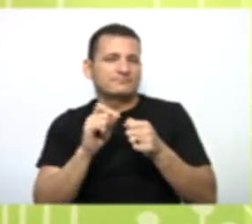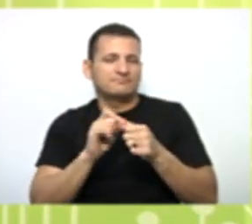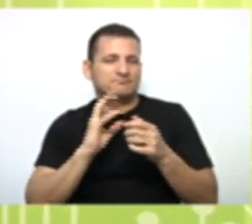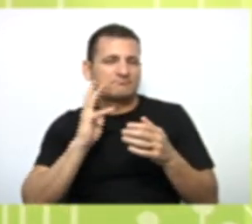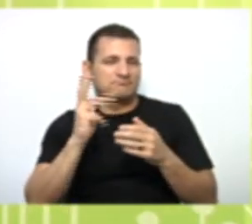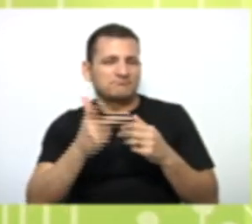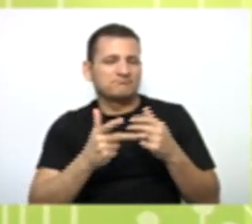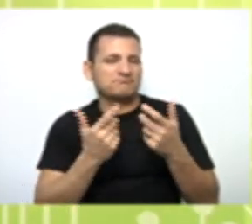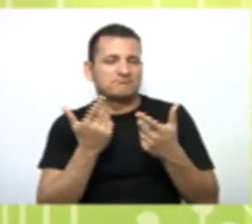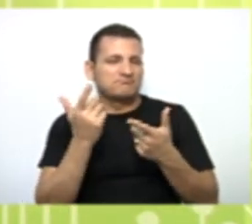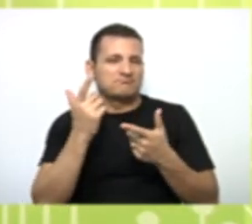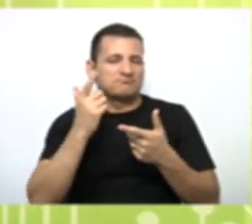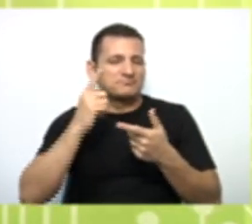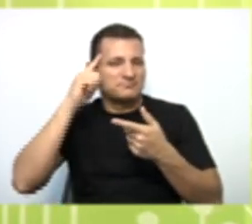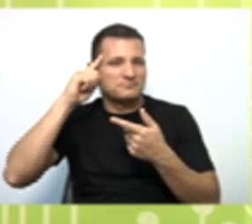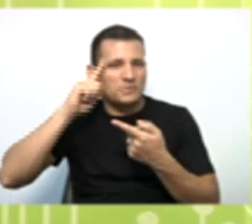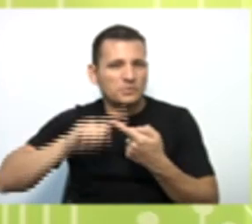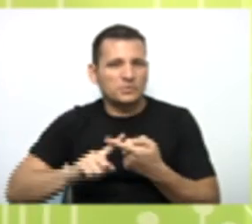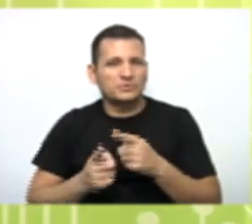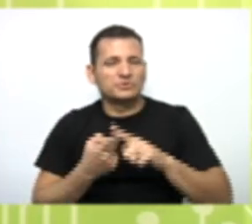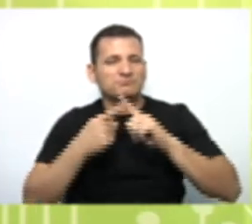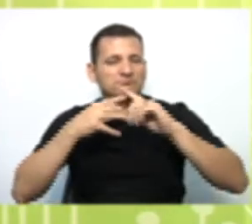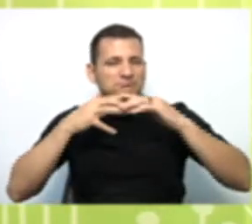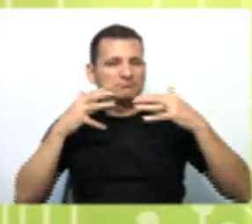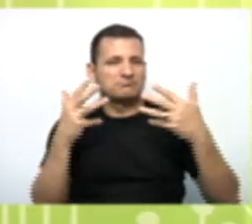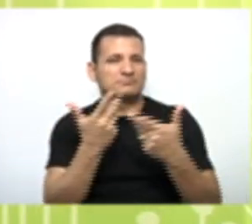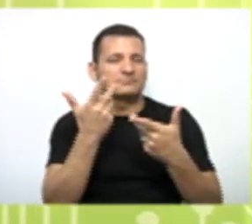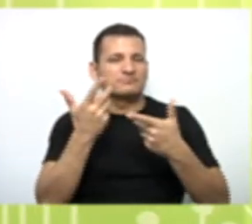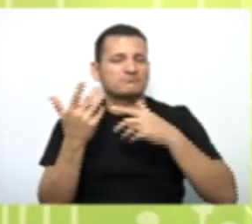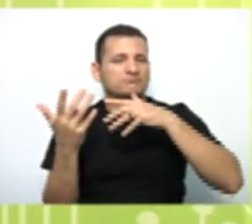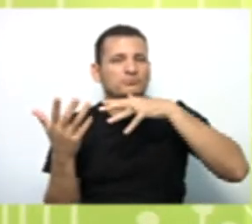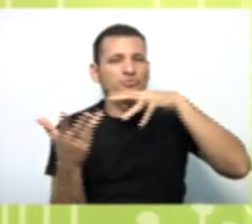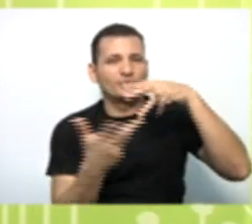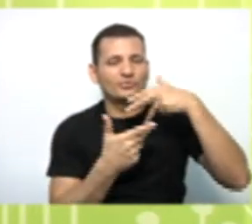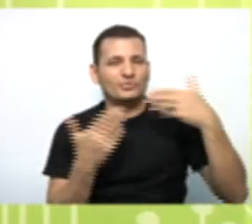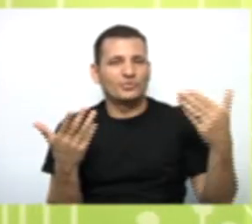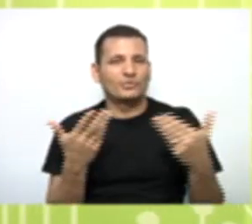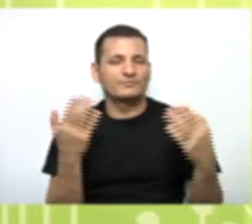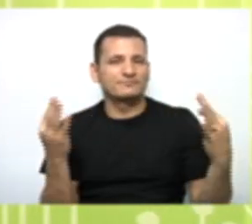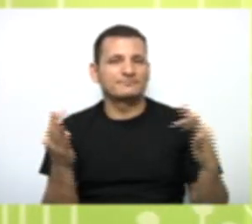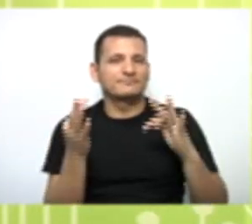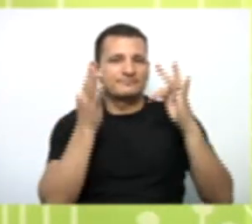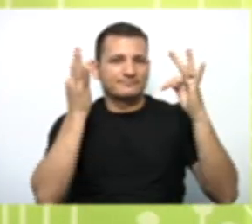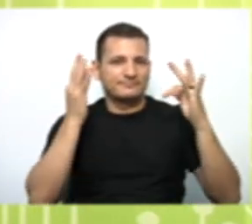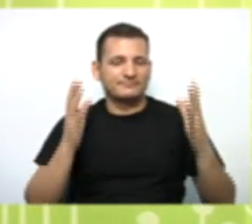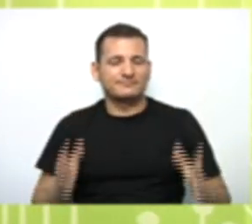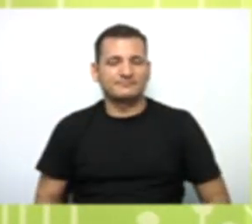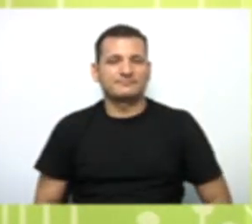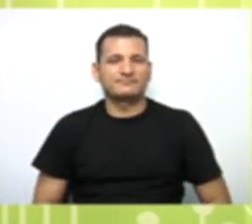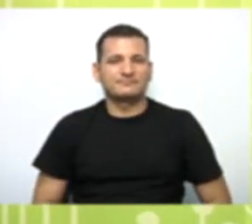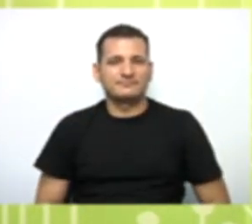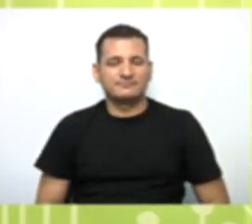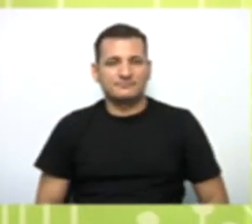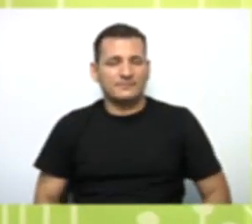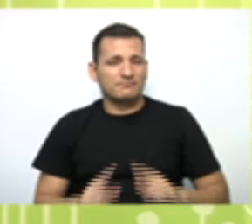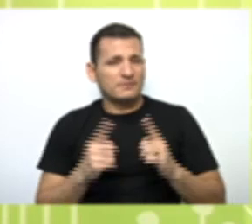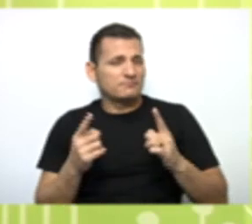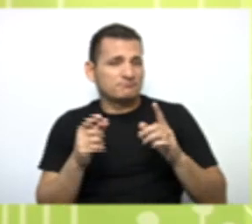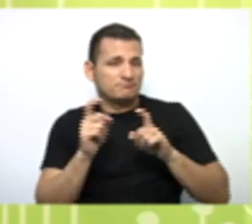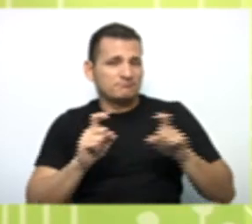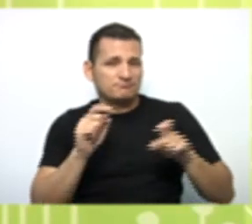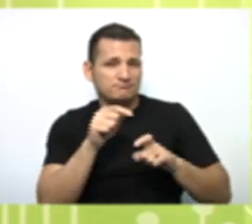toda aquela lógica que transforma esse mundo aí mágico, né, maravilhoso que nós temos da tecnologia. Mas o computador é